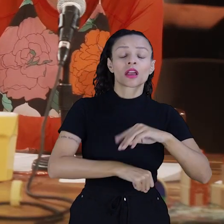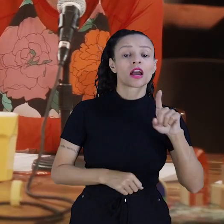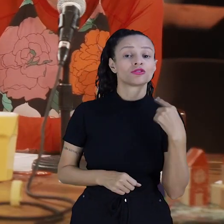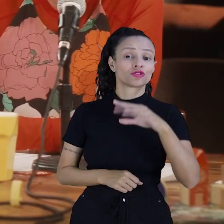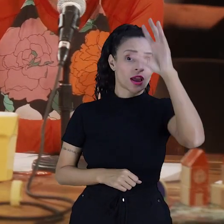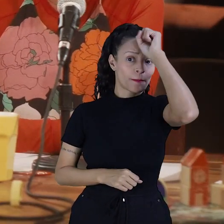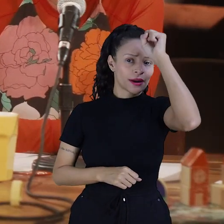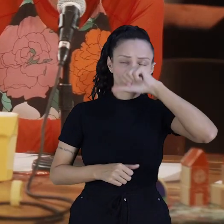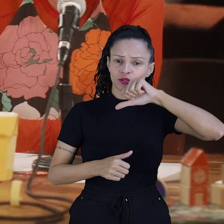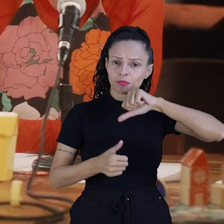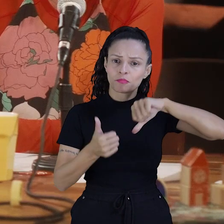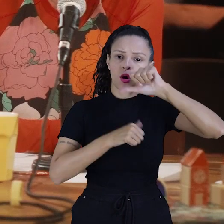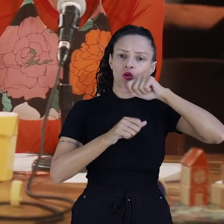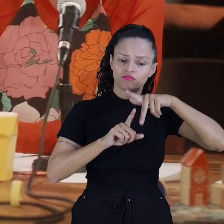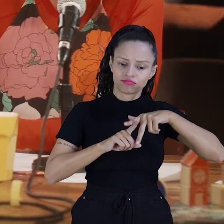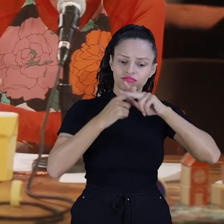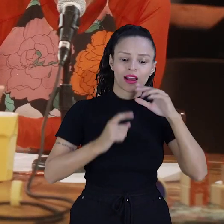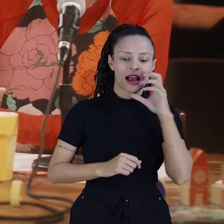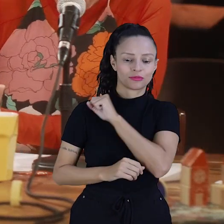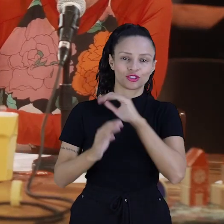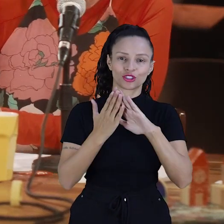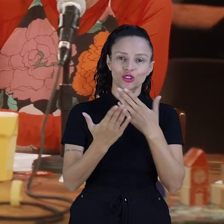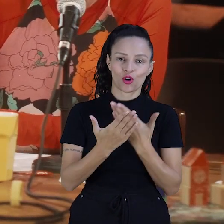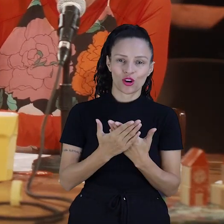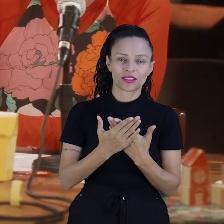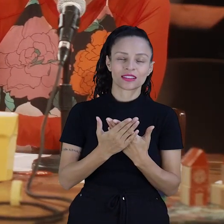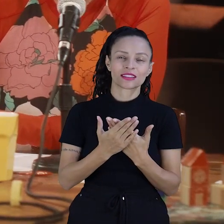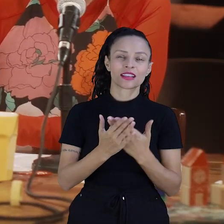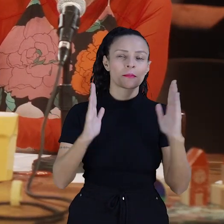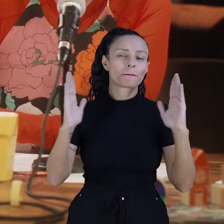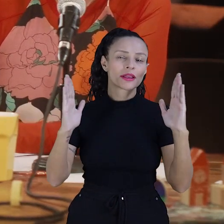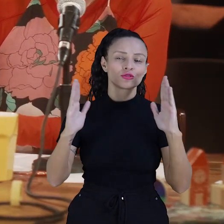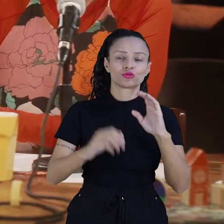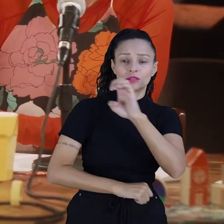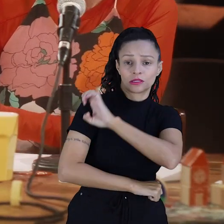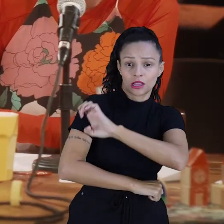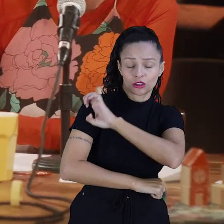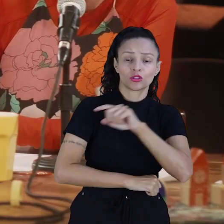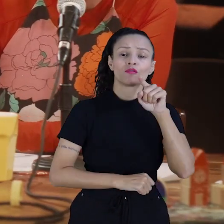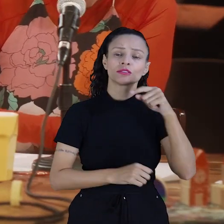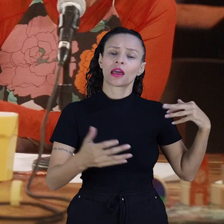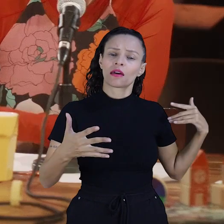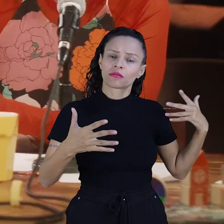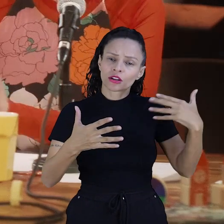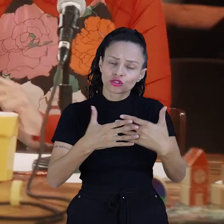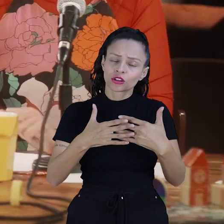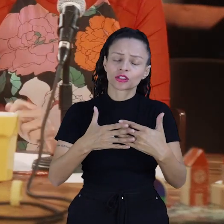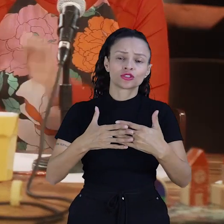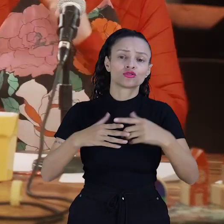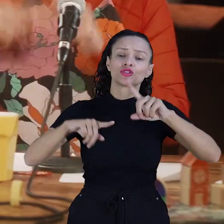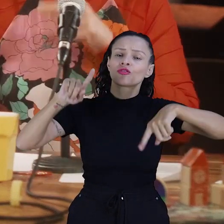do magistério, a gente aprende a se formatar rapidinho na escola, logo ali na época do estágio. E você tem